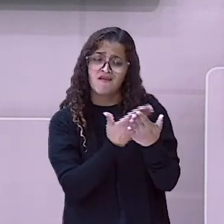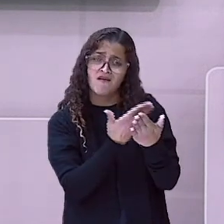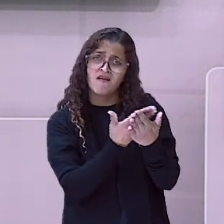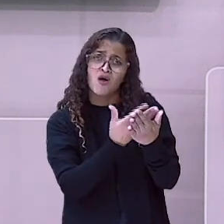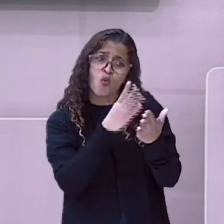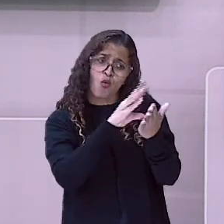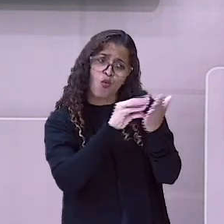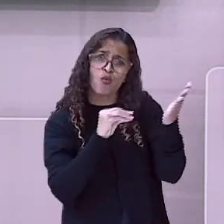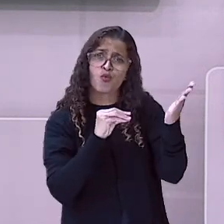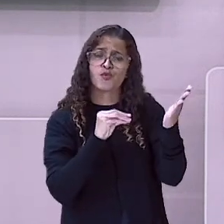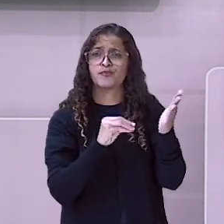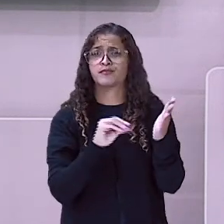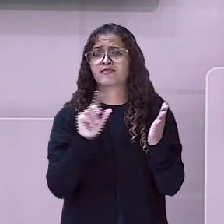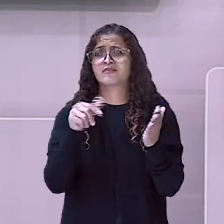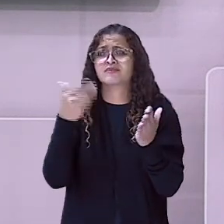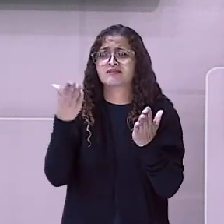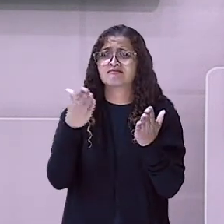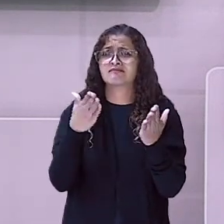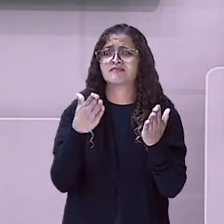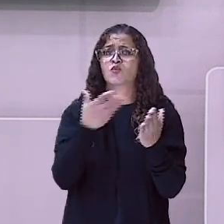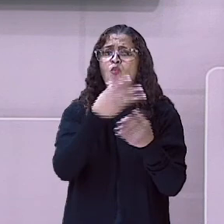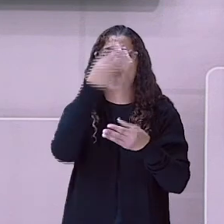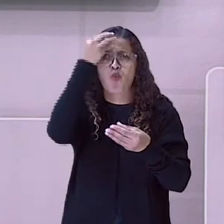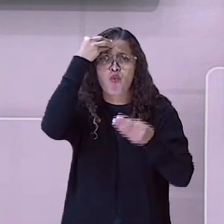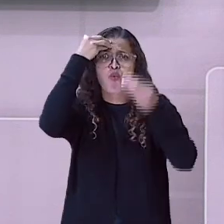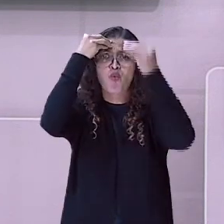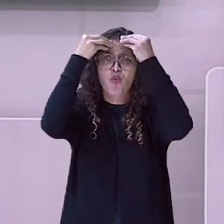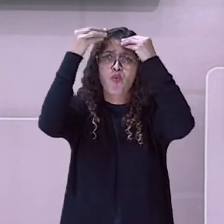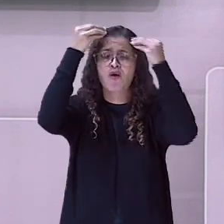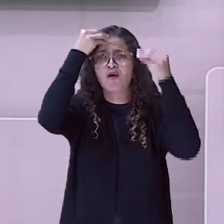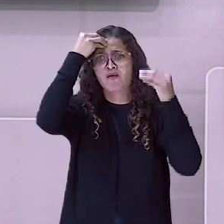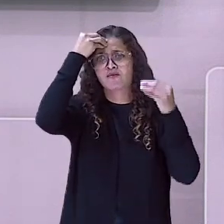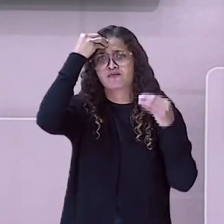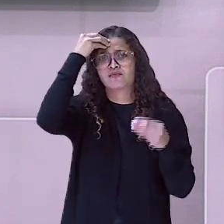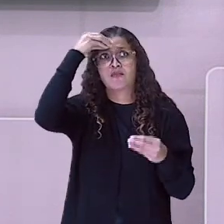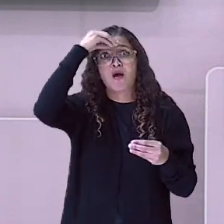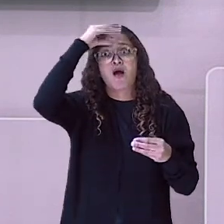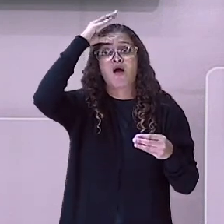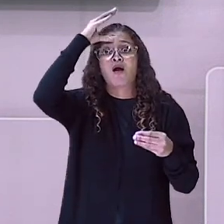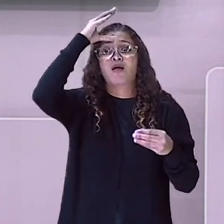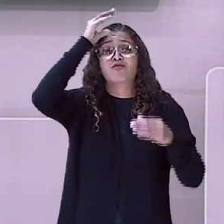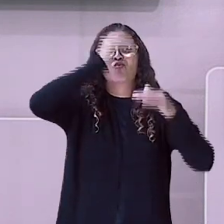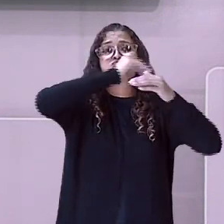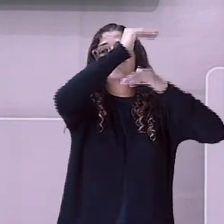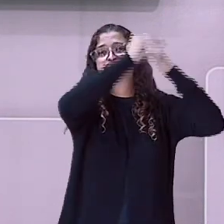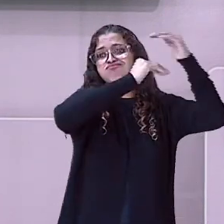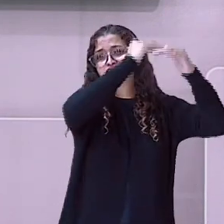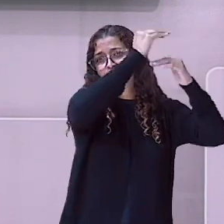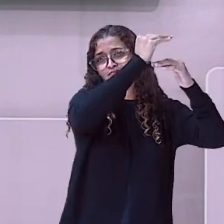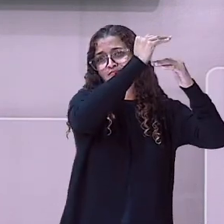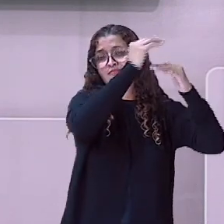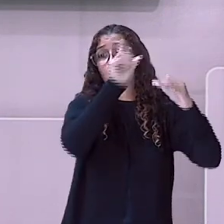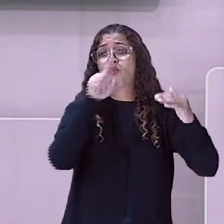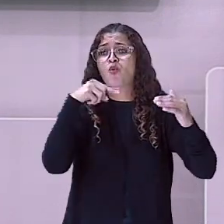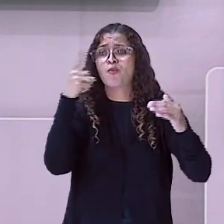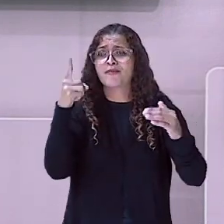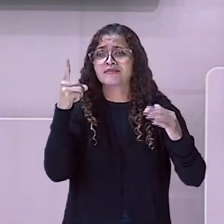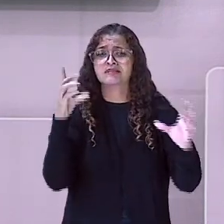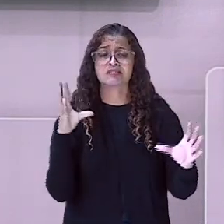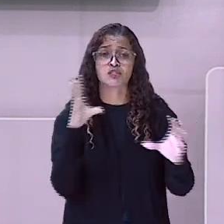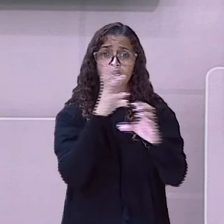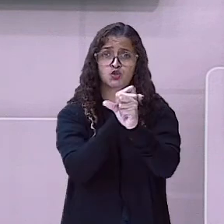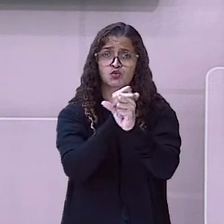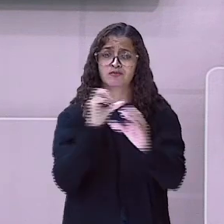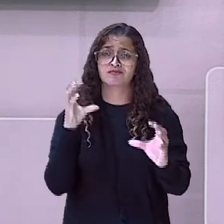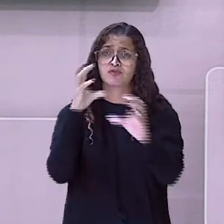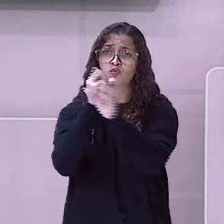você vai assim decorando e colocando na memória, para na hora de fazer uma conta simples,